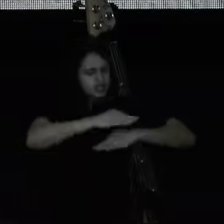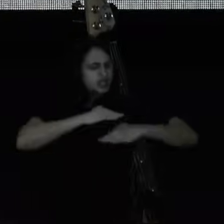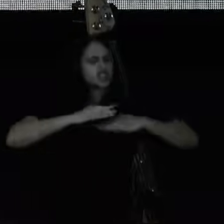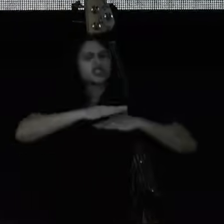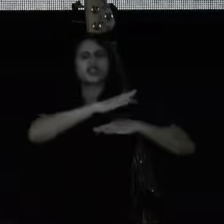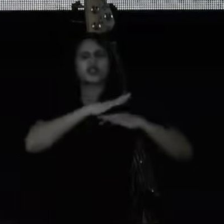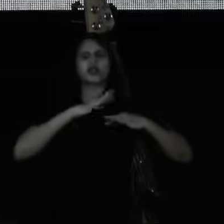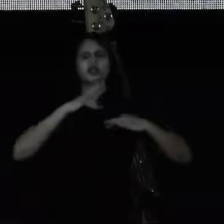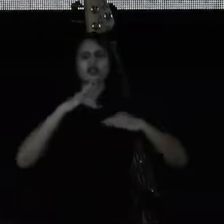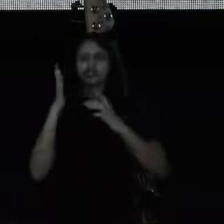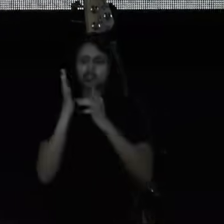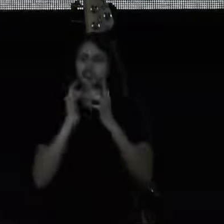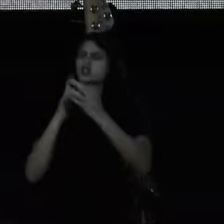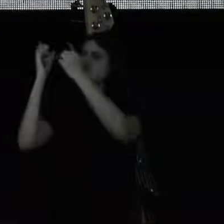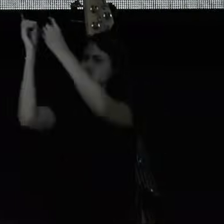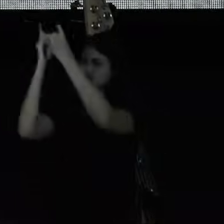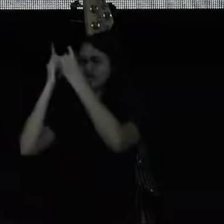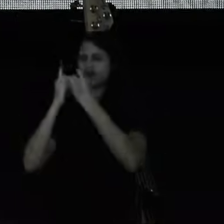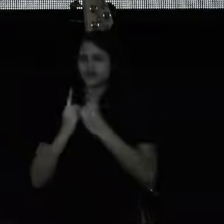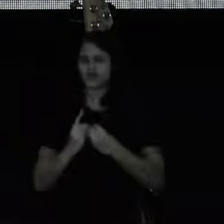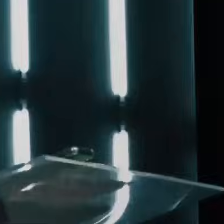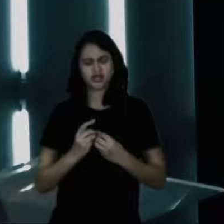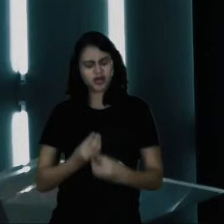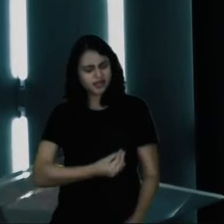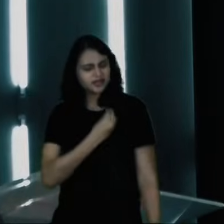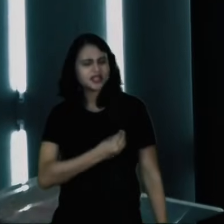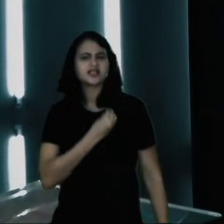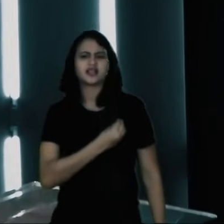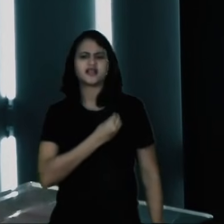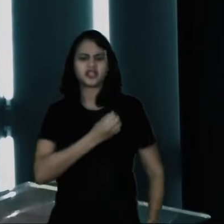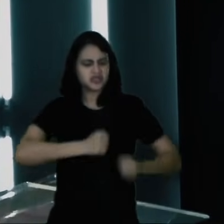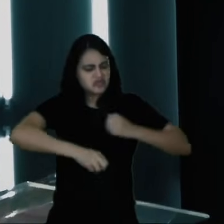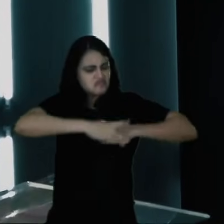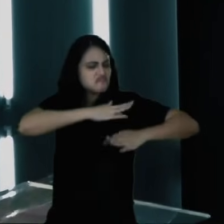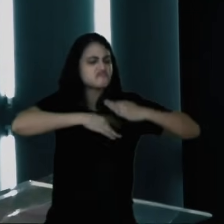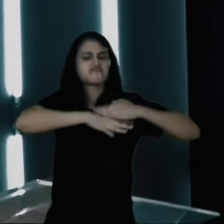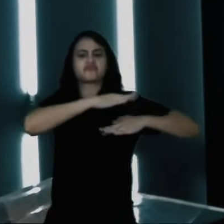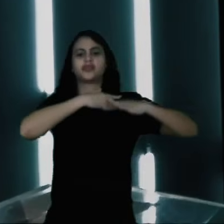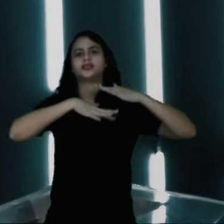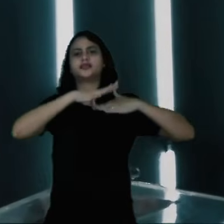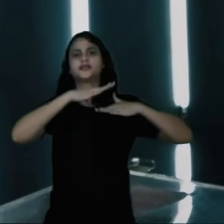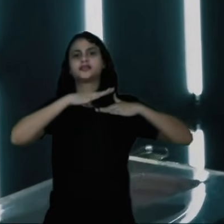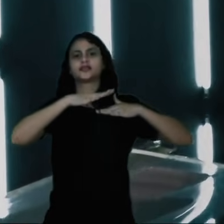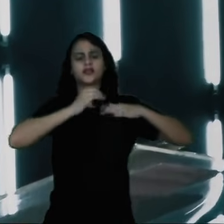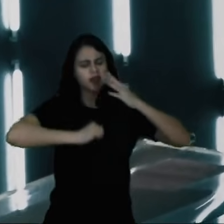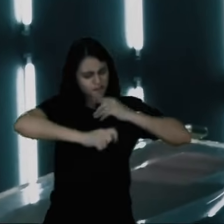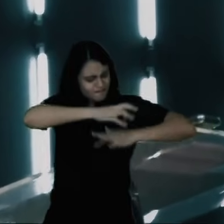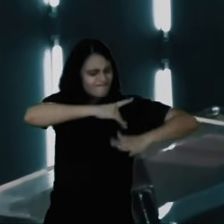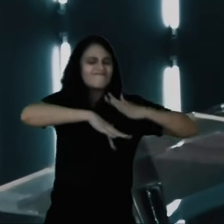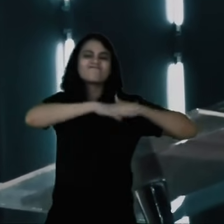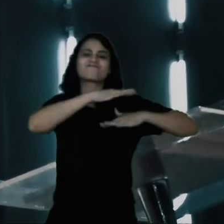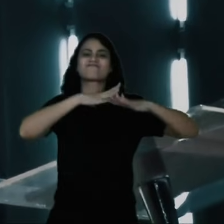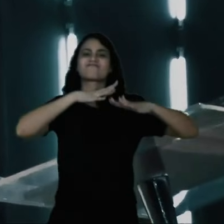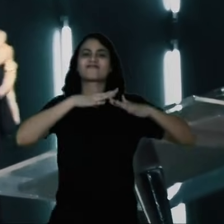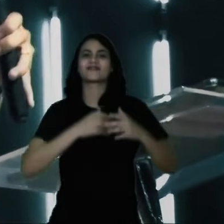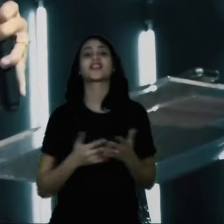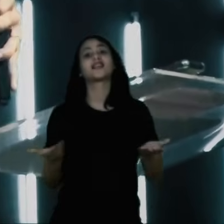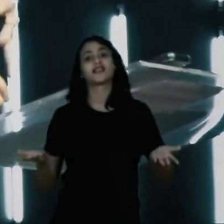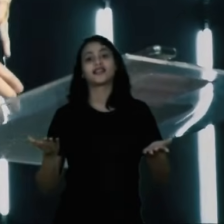vida, Ele veio para trazer vida em abundância, em abundância,